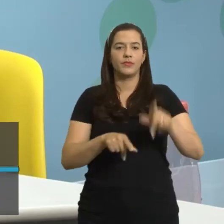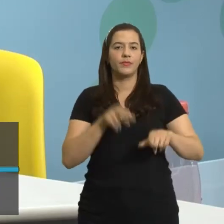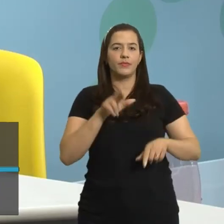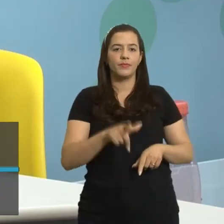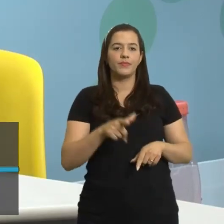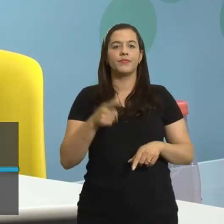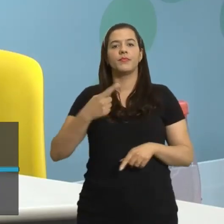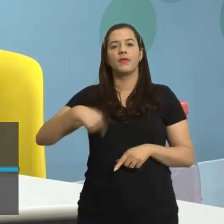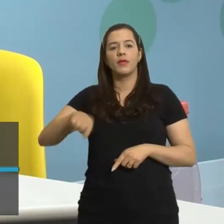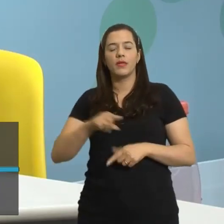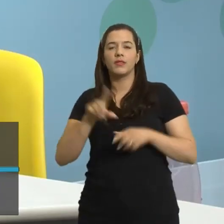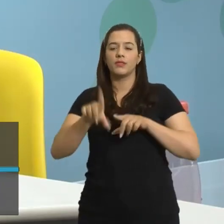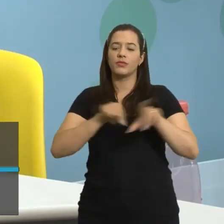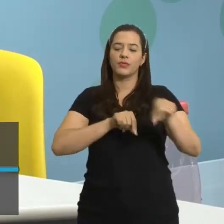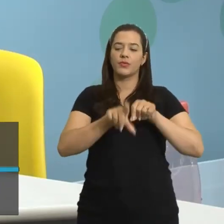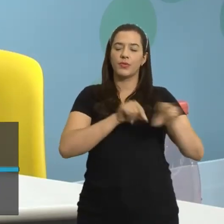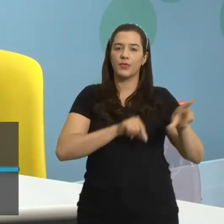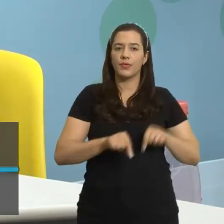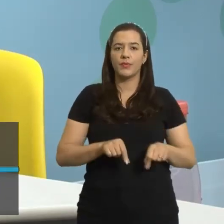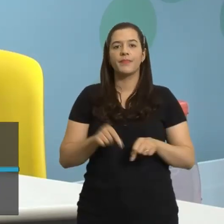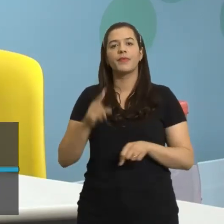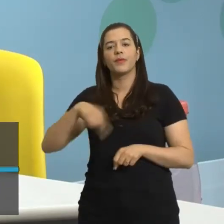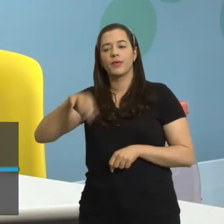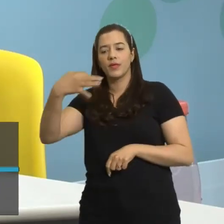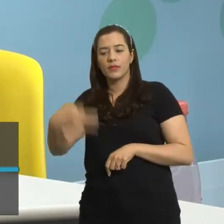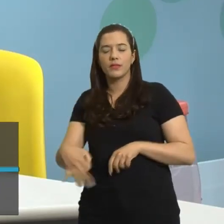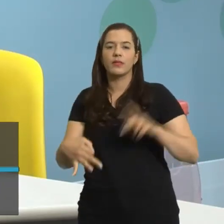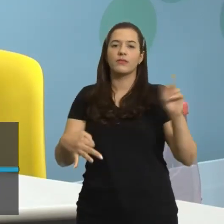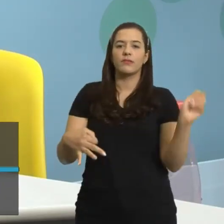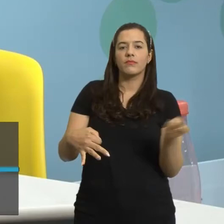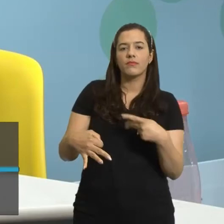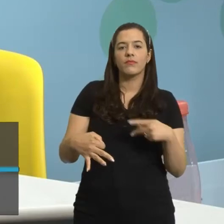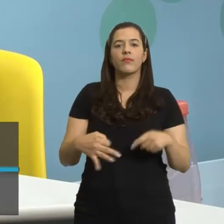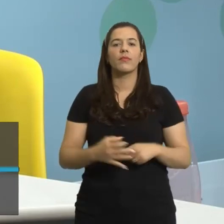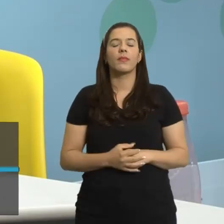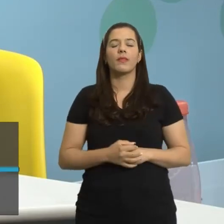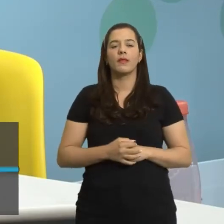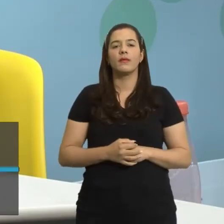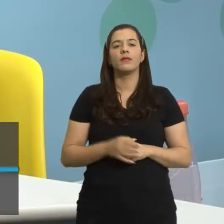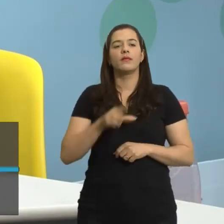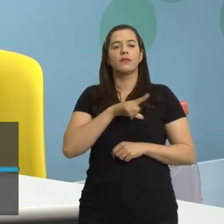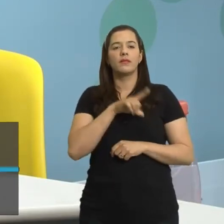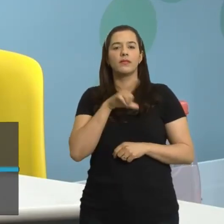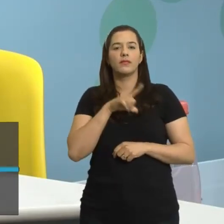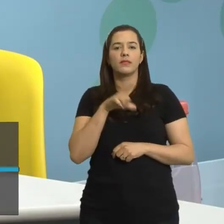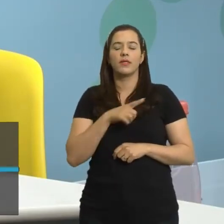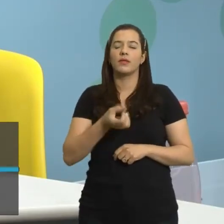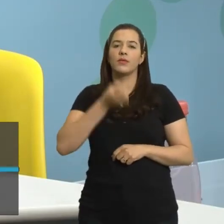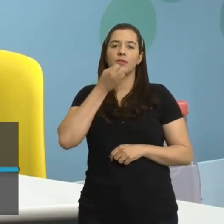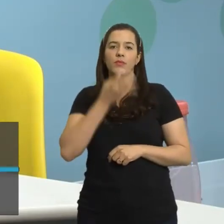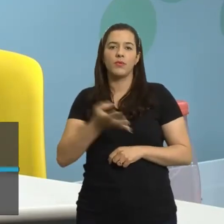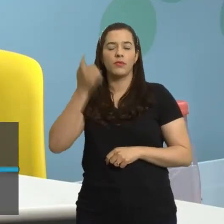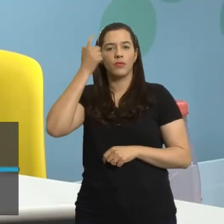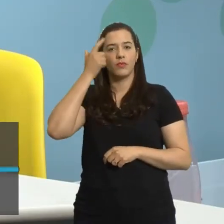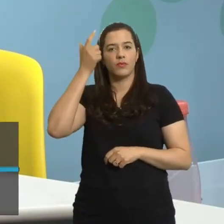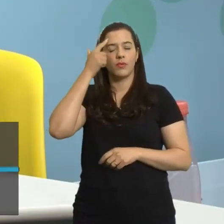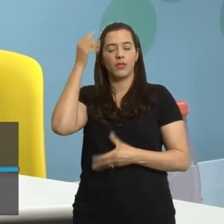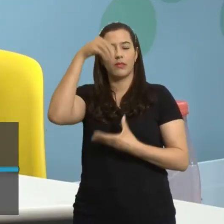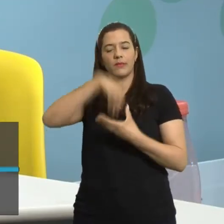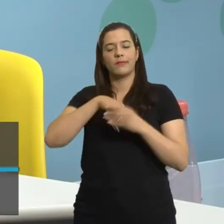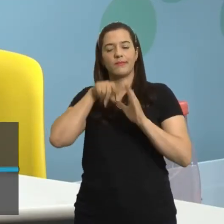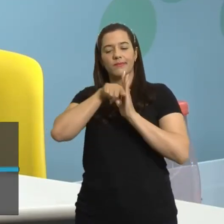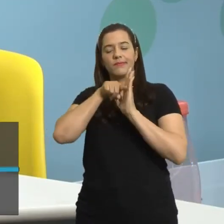a selecionar o que é certo, o que é errado, e ter o chamado bom senso dentro da